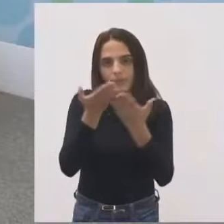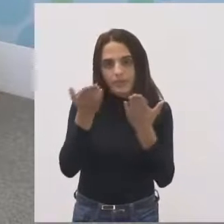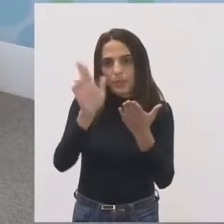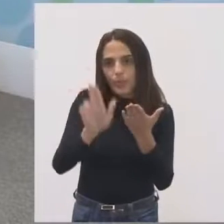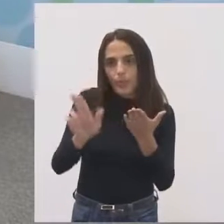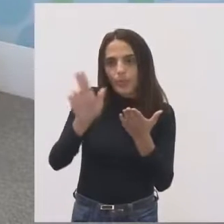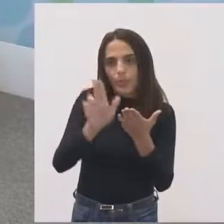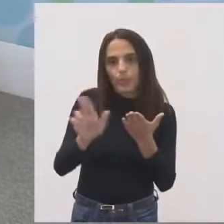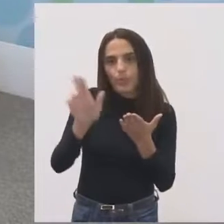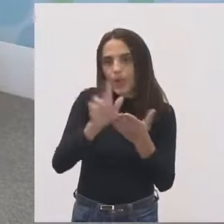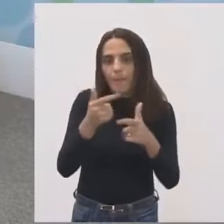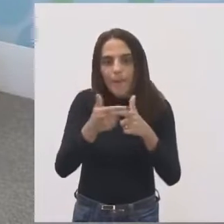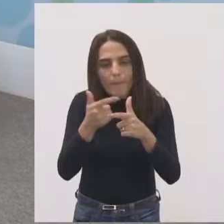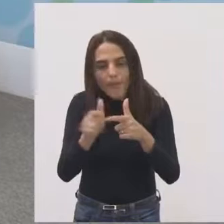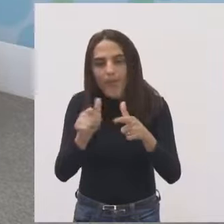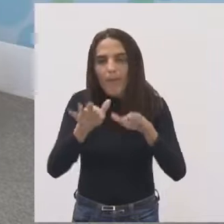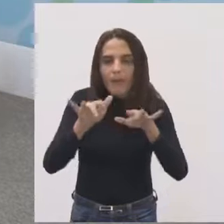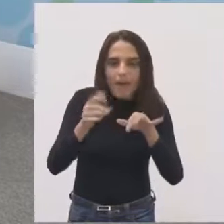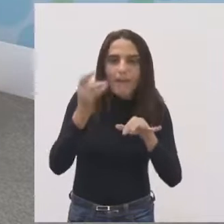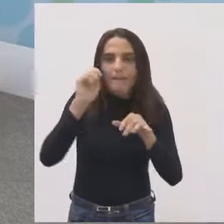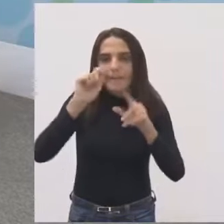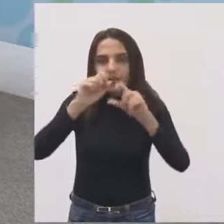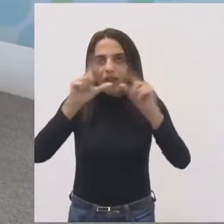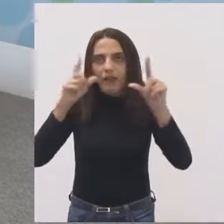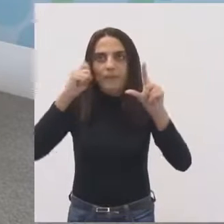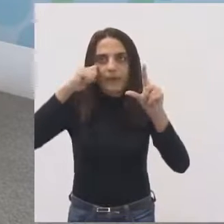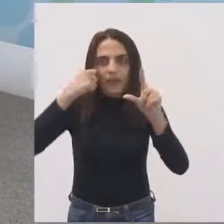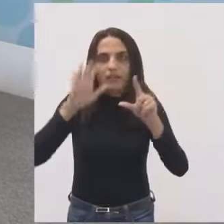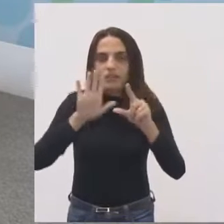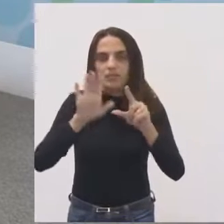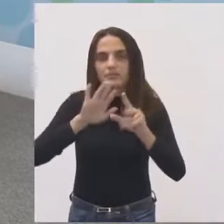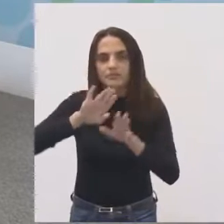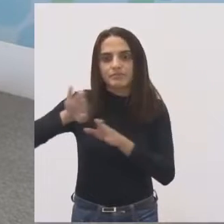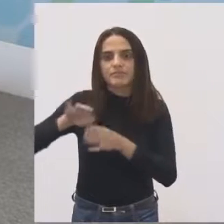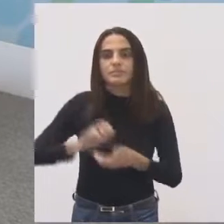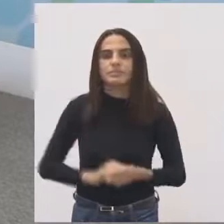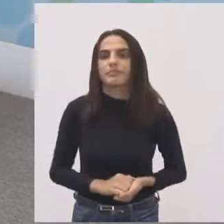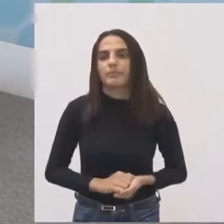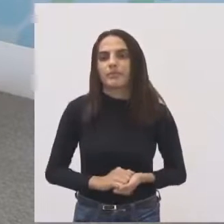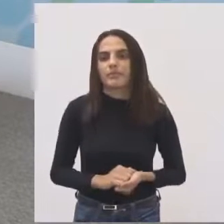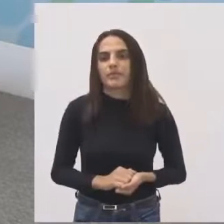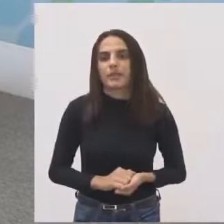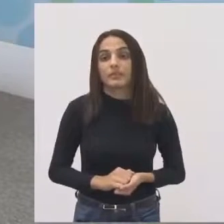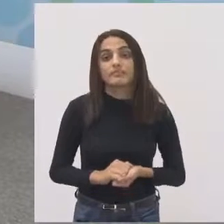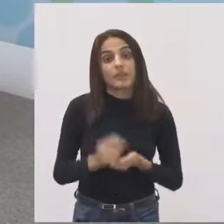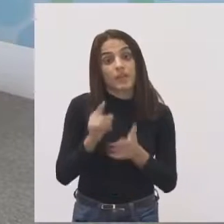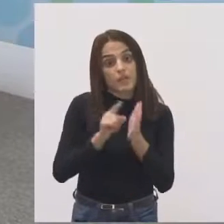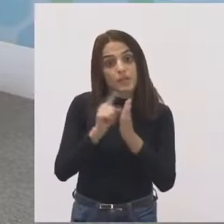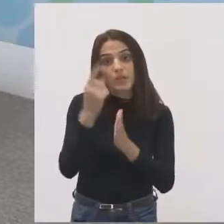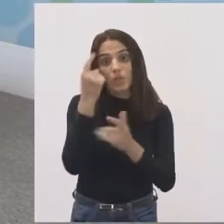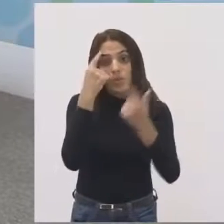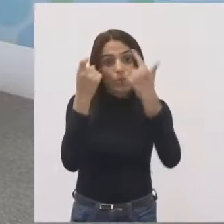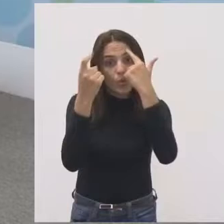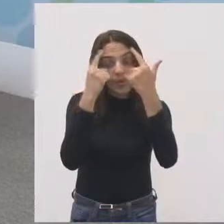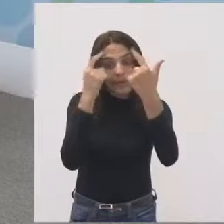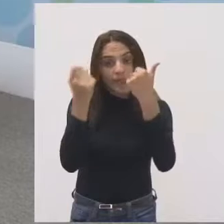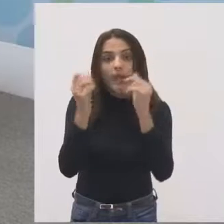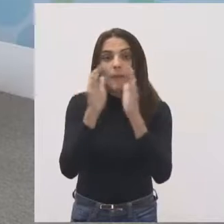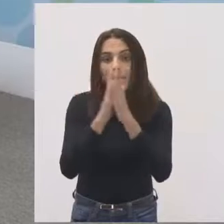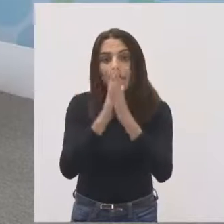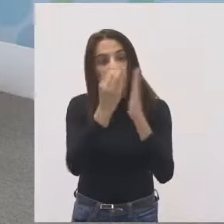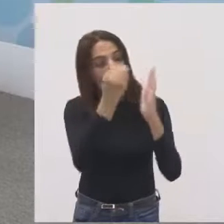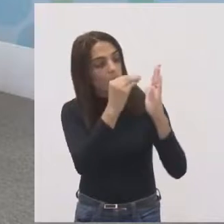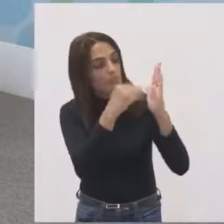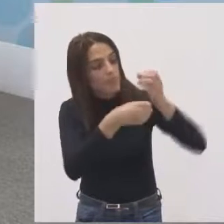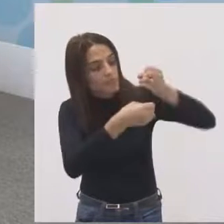utilizar sem ter esse problema de ficar aparecendo essa tela, tá bom? E no mais, quem tiver dúvida, coloca a dúvida aqui